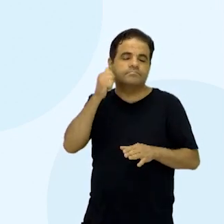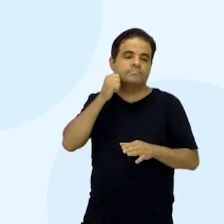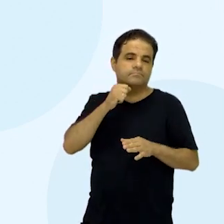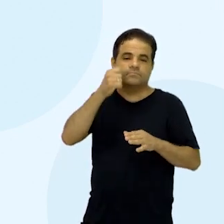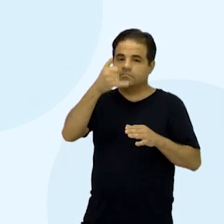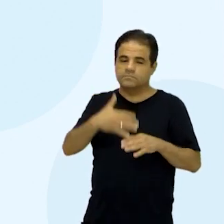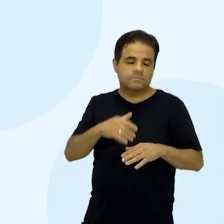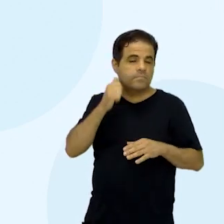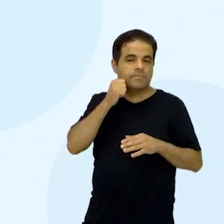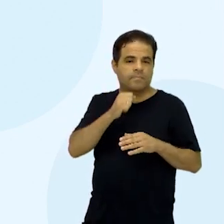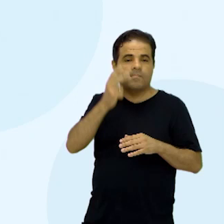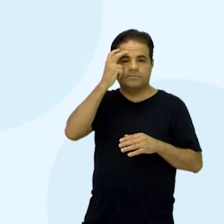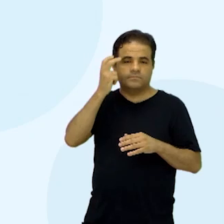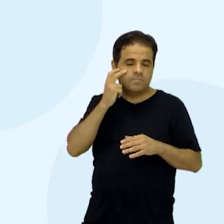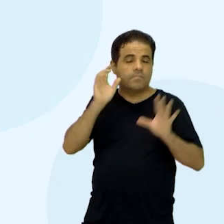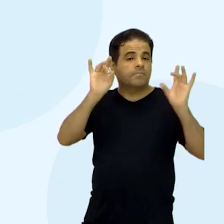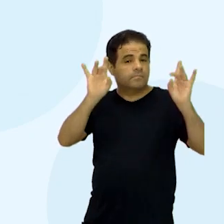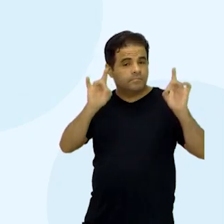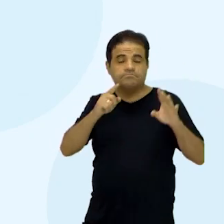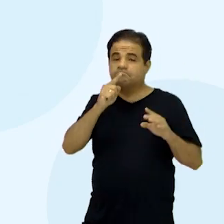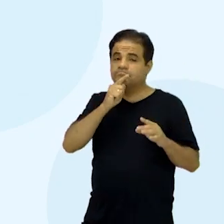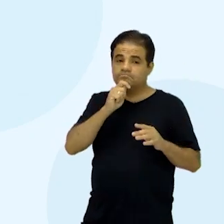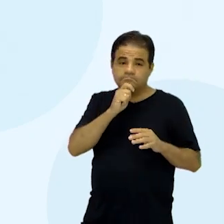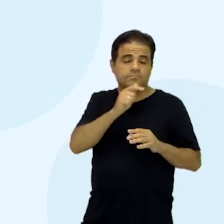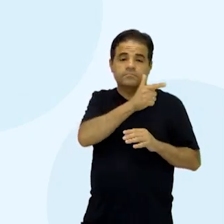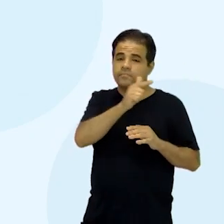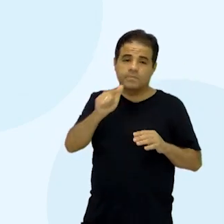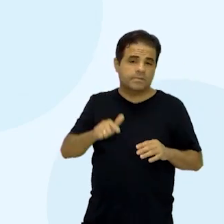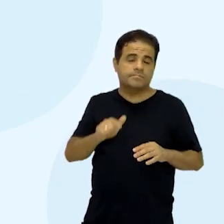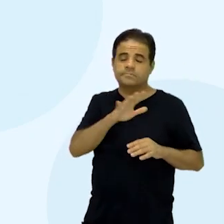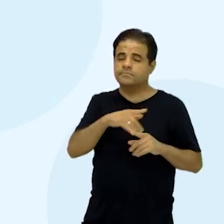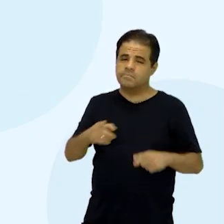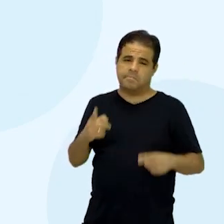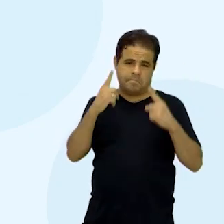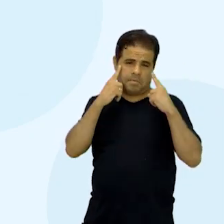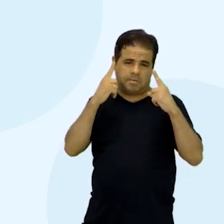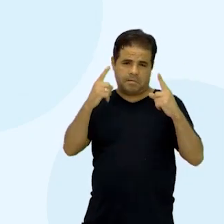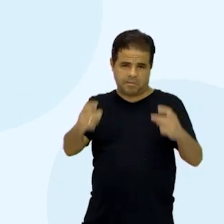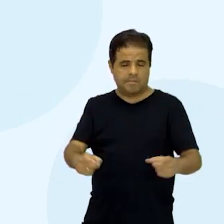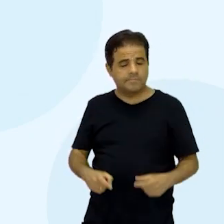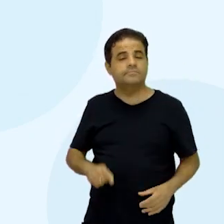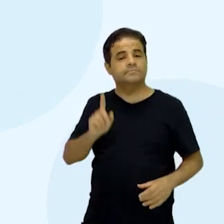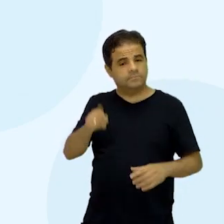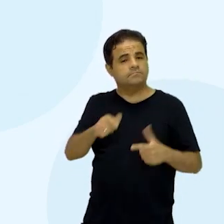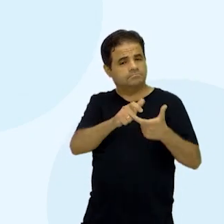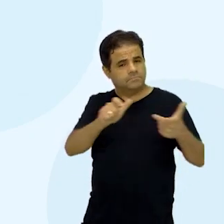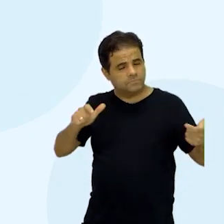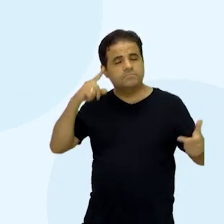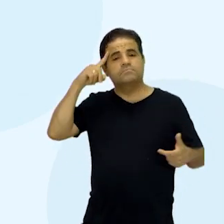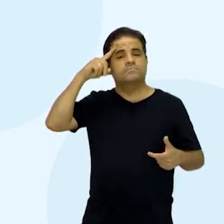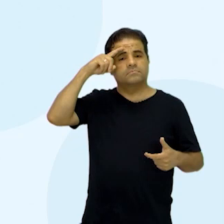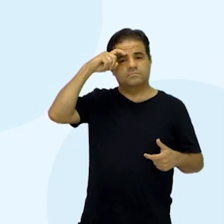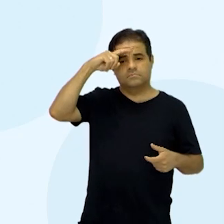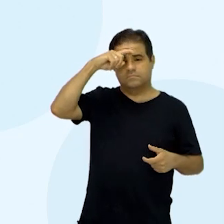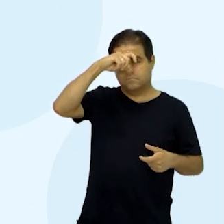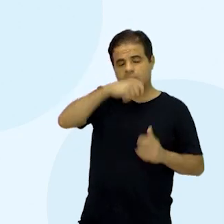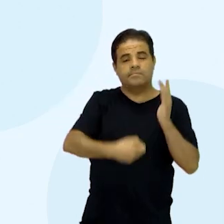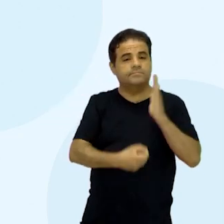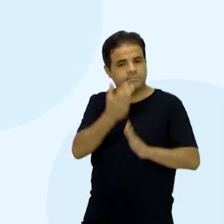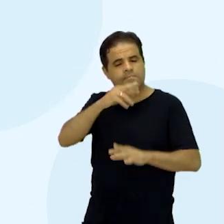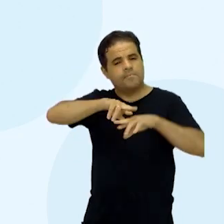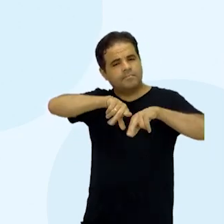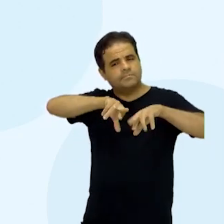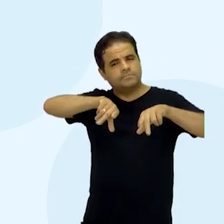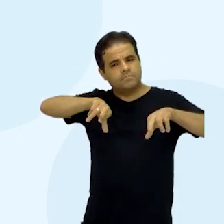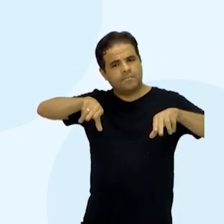havia uma cultura específica, nossa, é uma violência falar isso, né? Então as estruturas eram complexas, tá? E formadas por